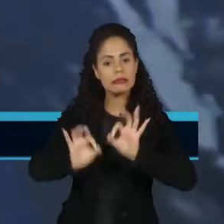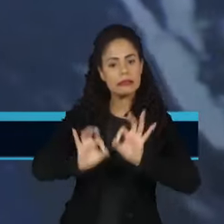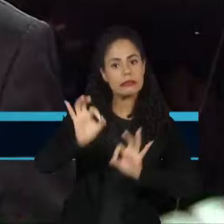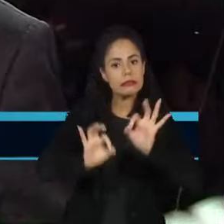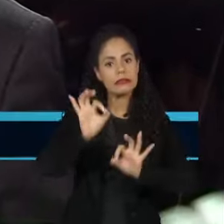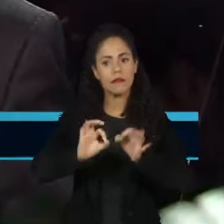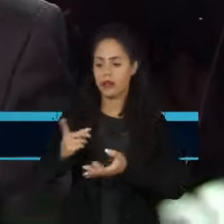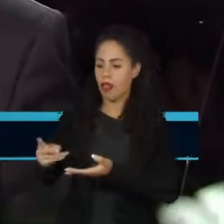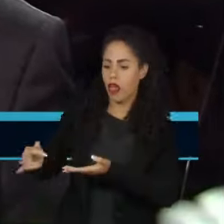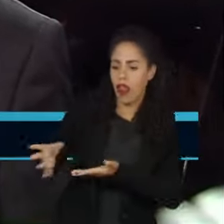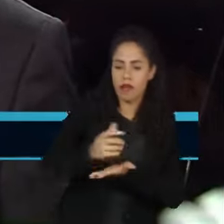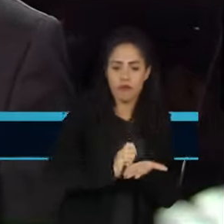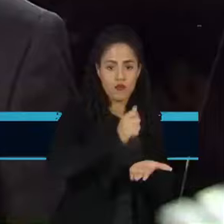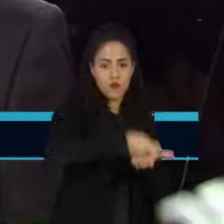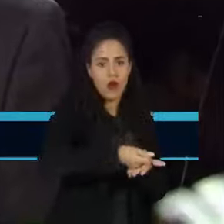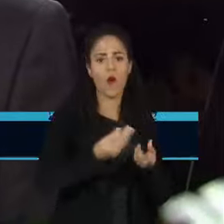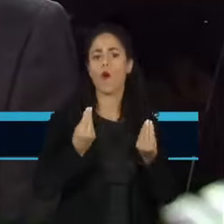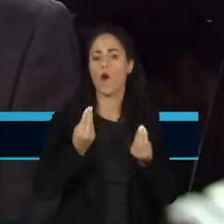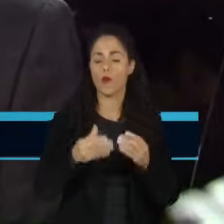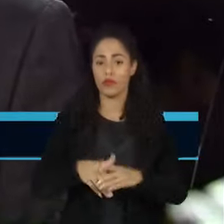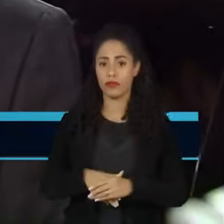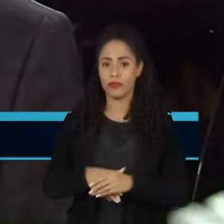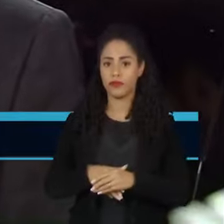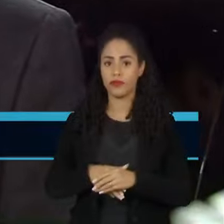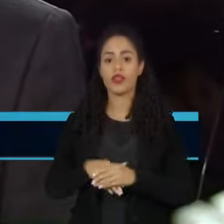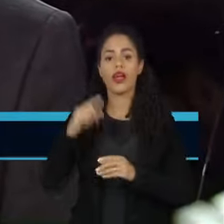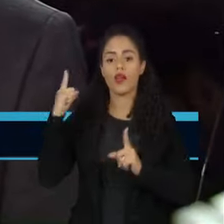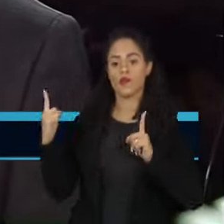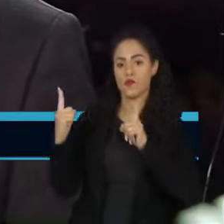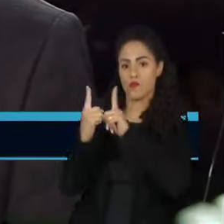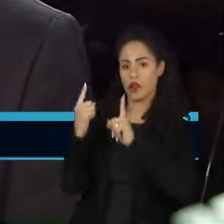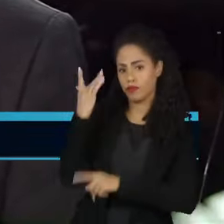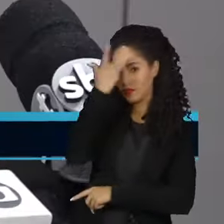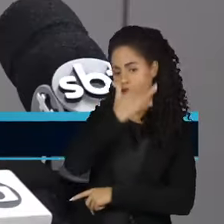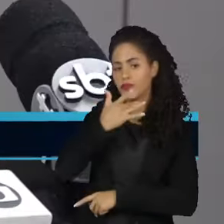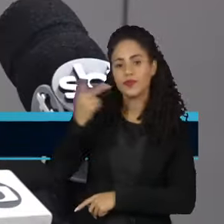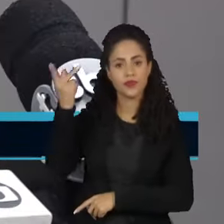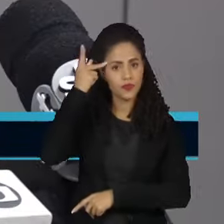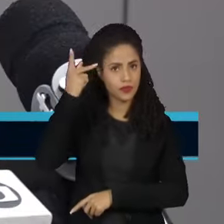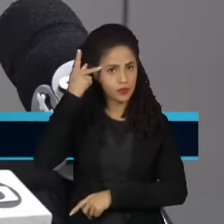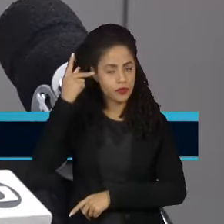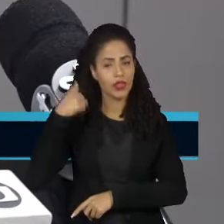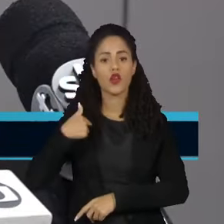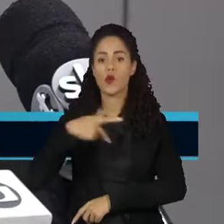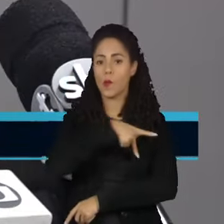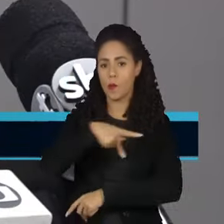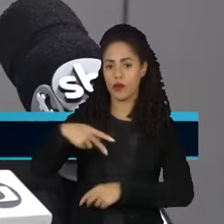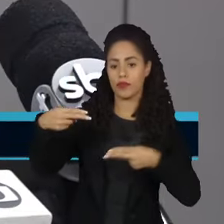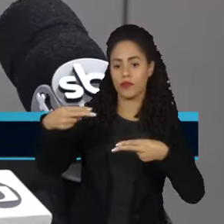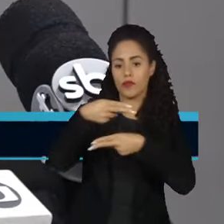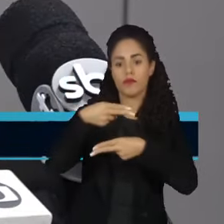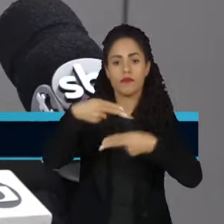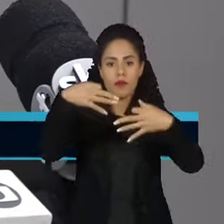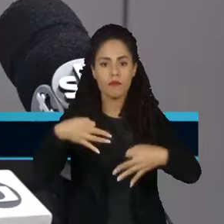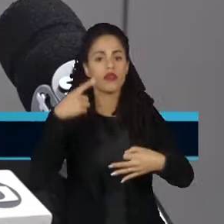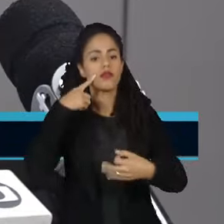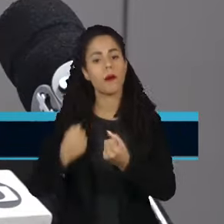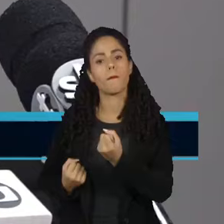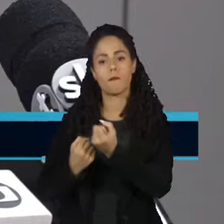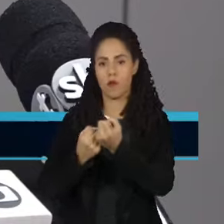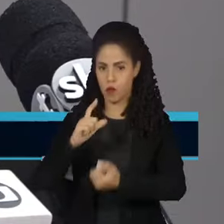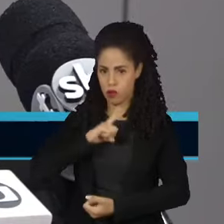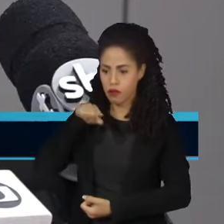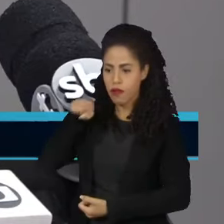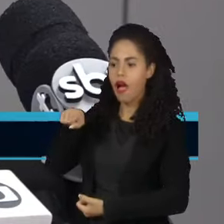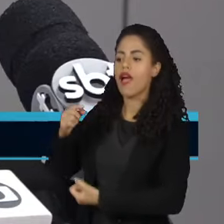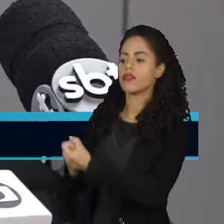fiscal. Após um encontro com o ministro da Fazenda em São Paulo, o presidente da FEBRABAN reafirmou o apoio do setor a